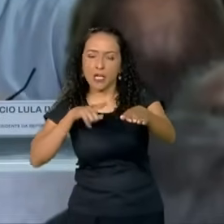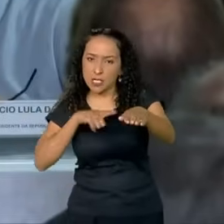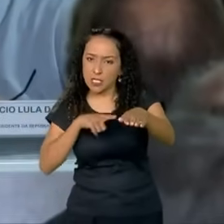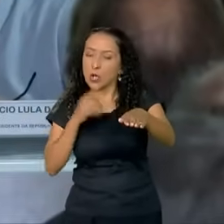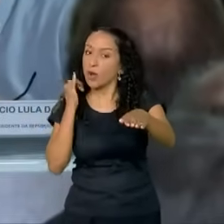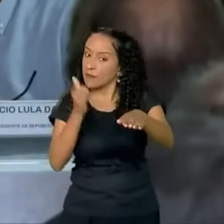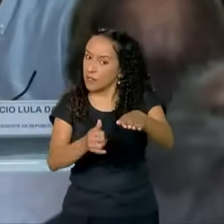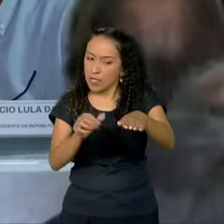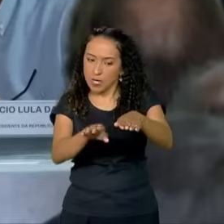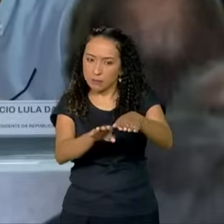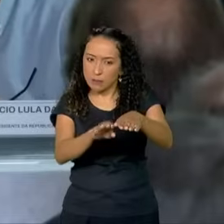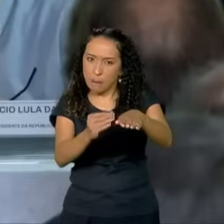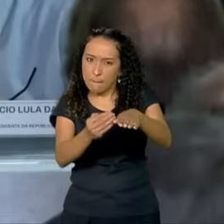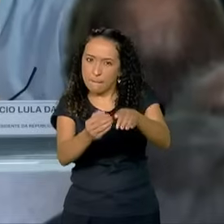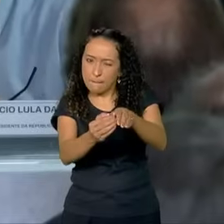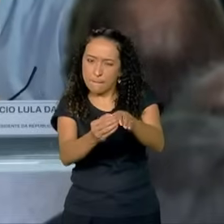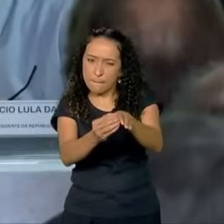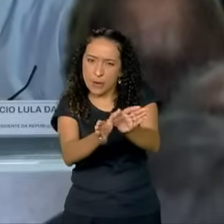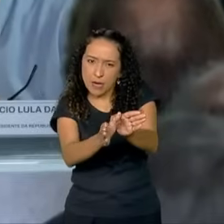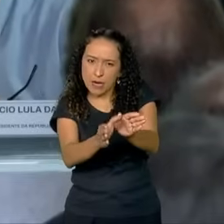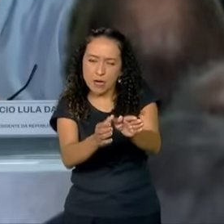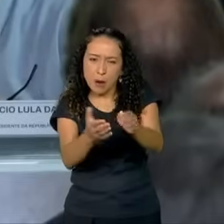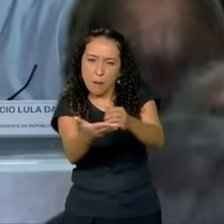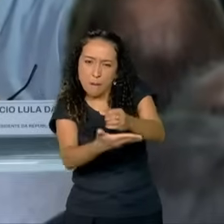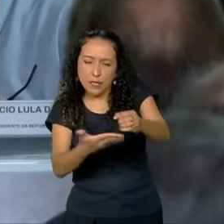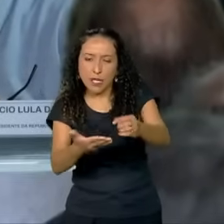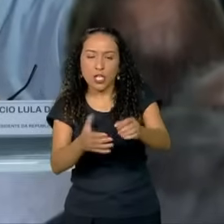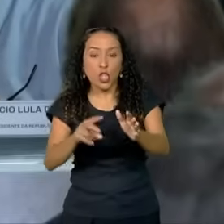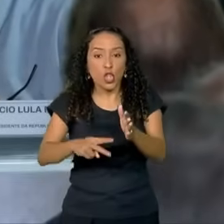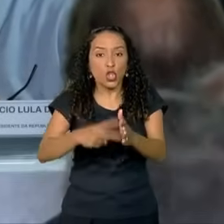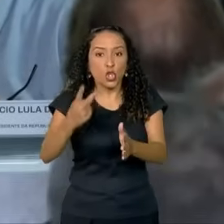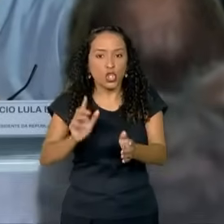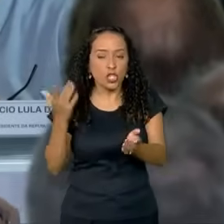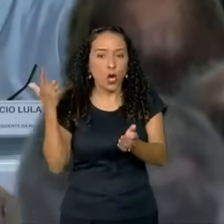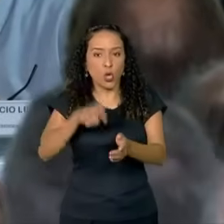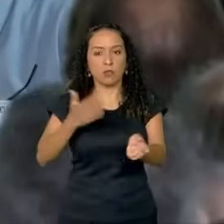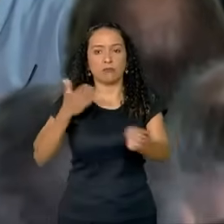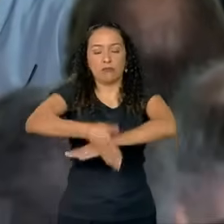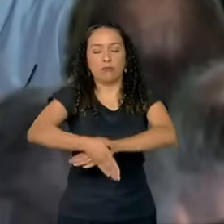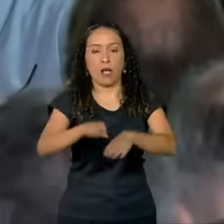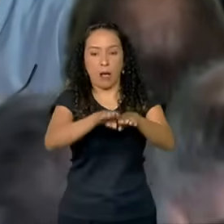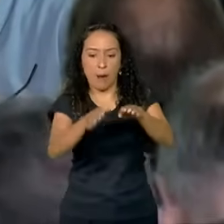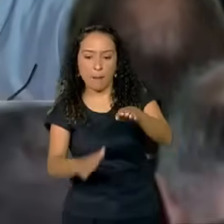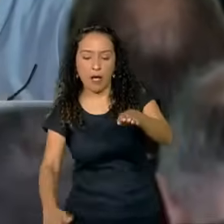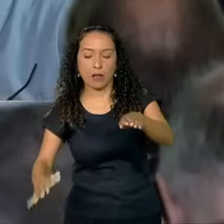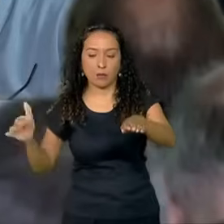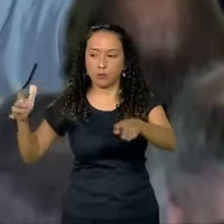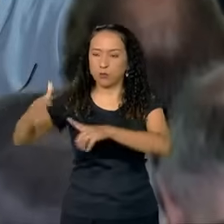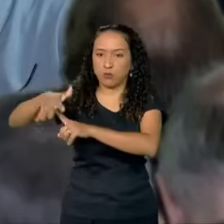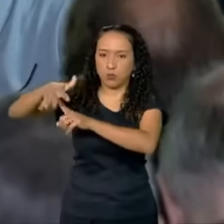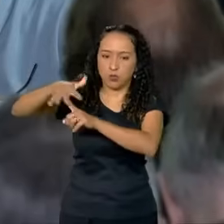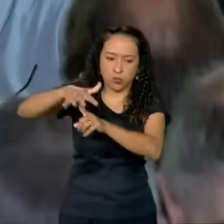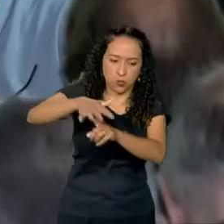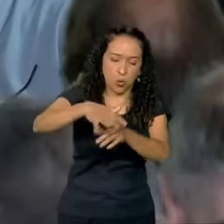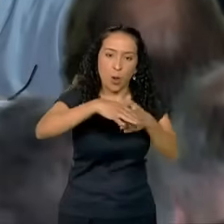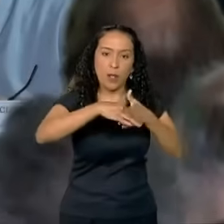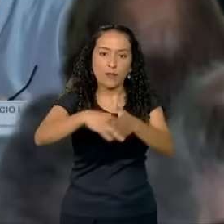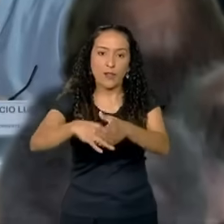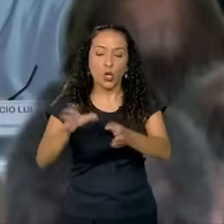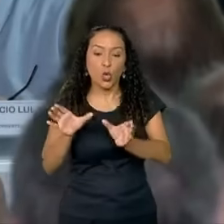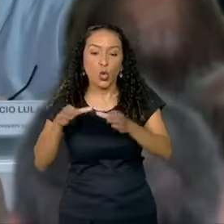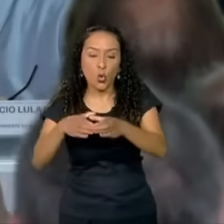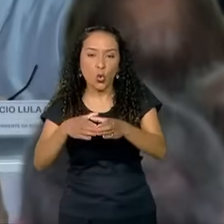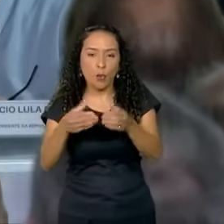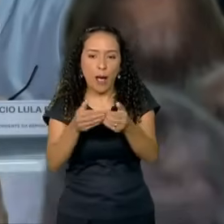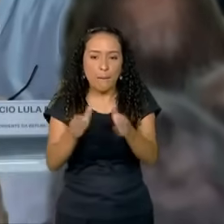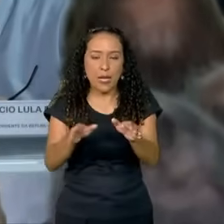comuniquei, tinha tido um rompimento parcial. A gente conseguiu só 2 dias depois acessar a barragem com um helicóptero levando equipe para fazer a